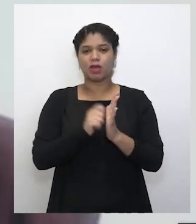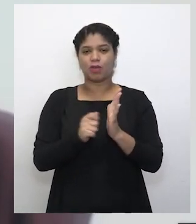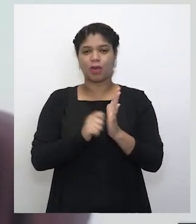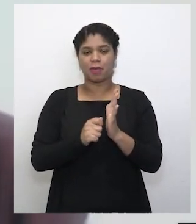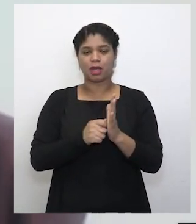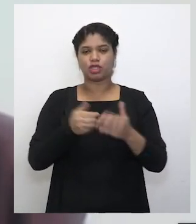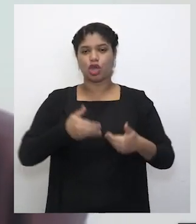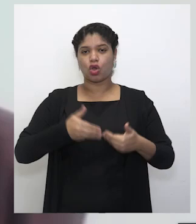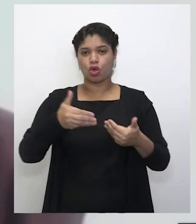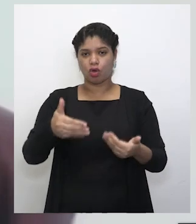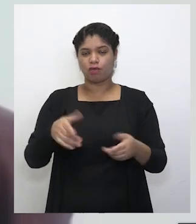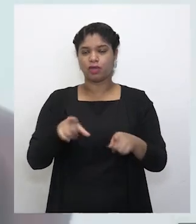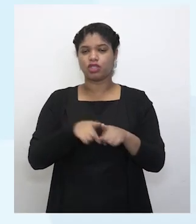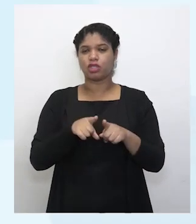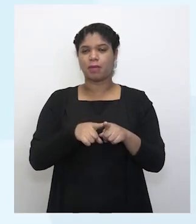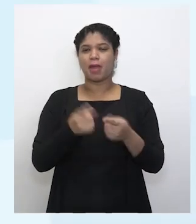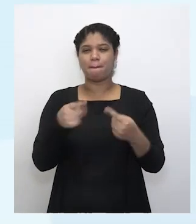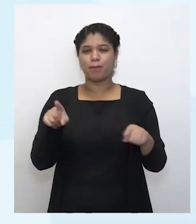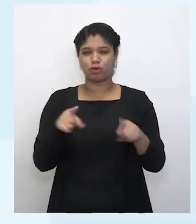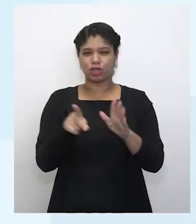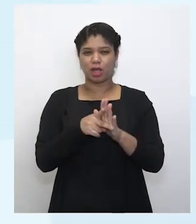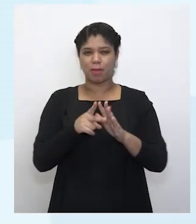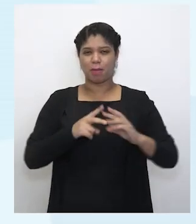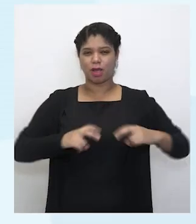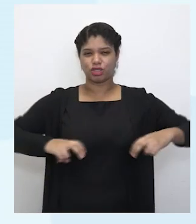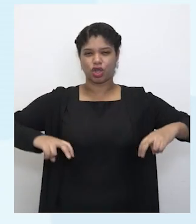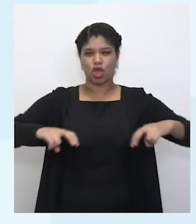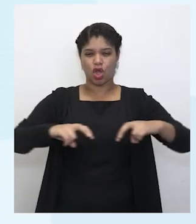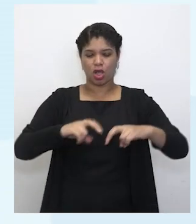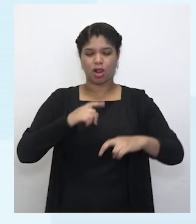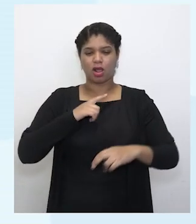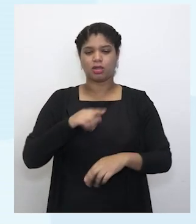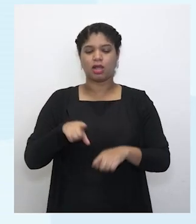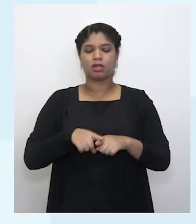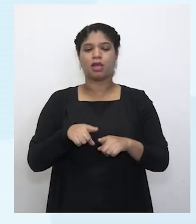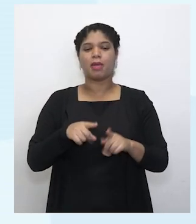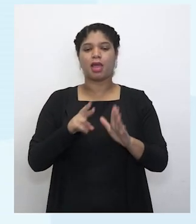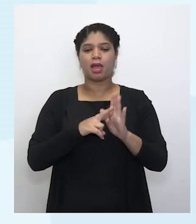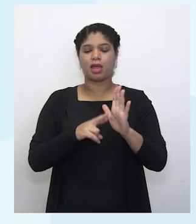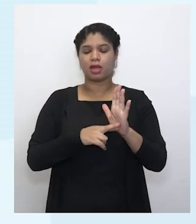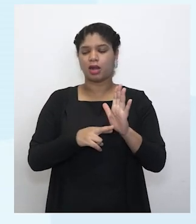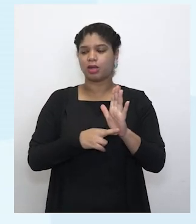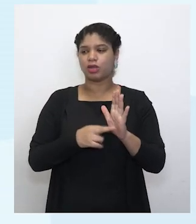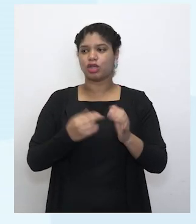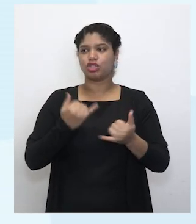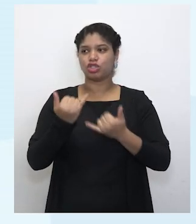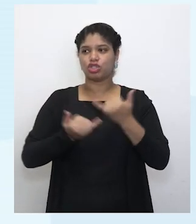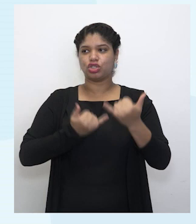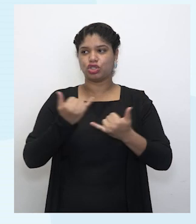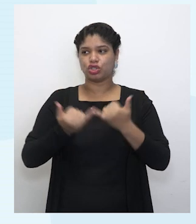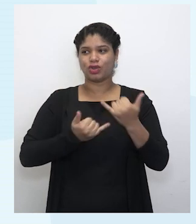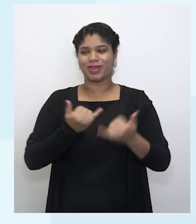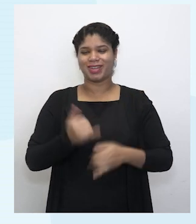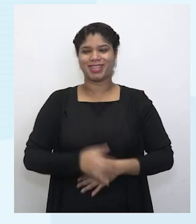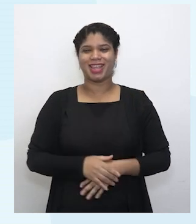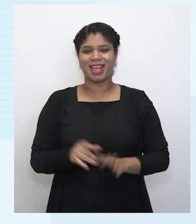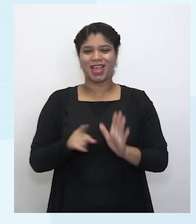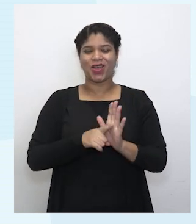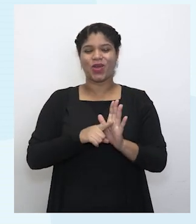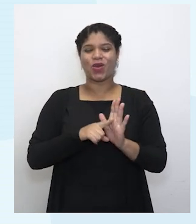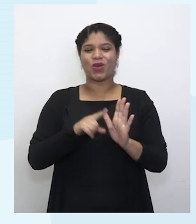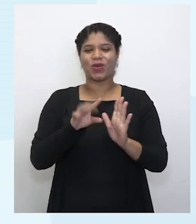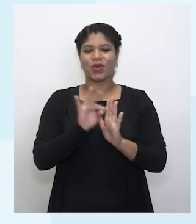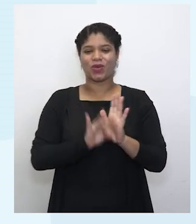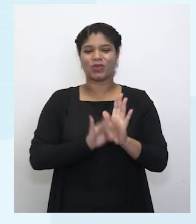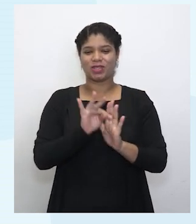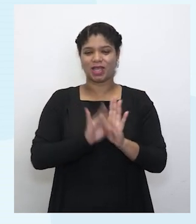convites, cantigas de roda, regras de jogos e brincadeiras que conheçam. Esses textos, né,